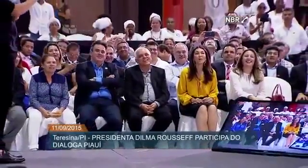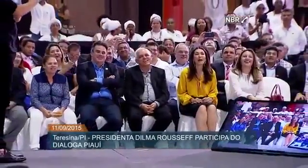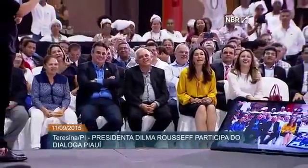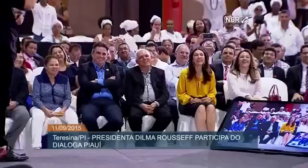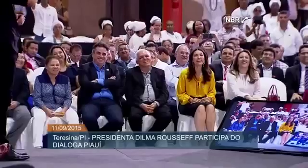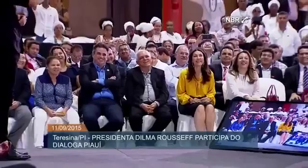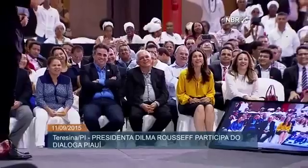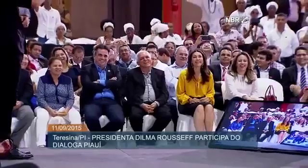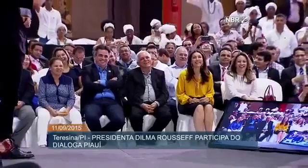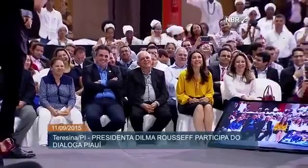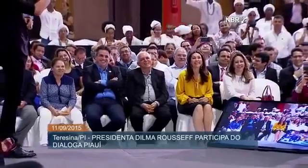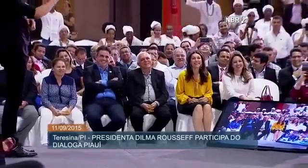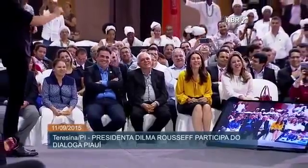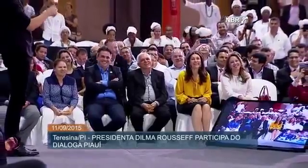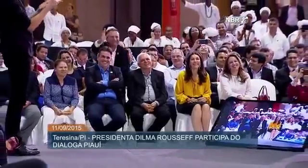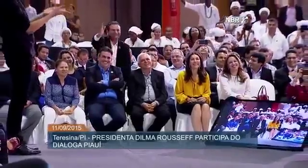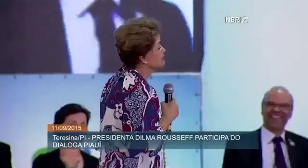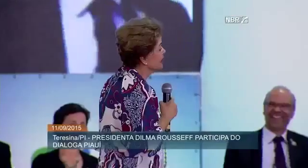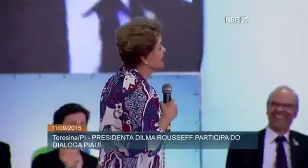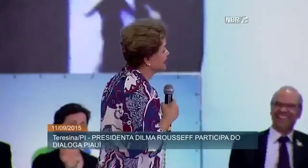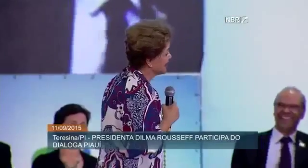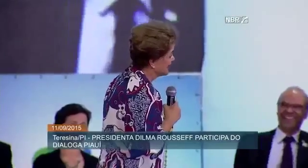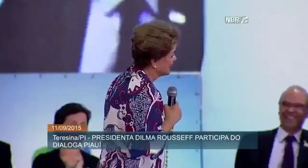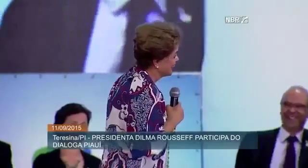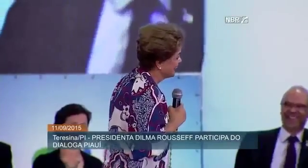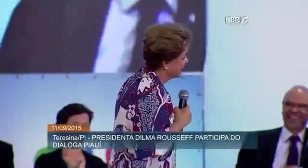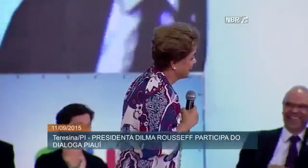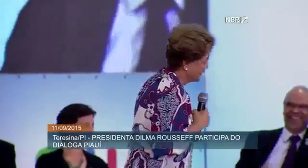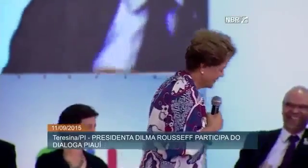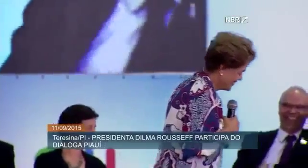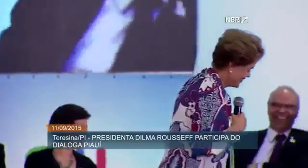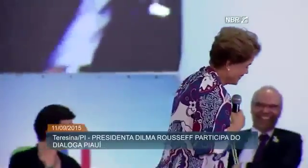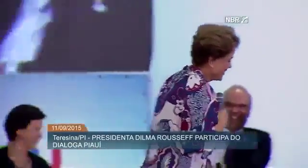Maninha. Olha, eu pensei que fosse Maninha.